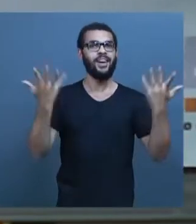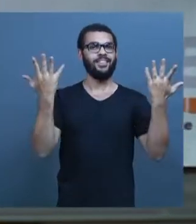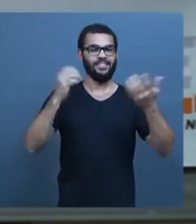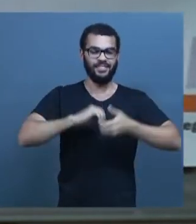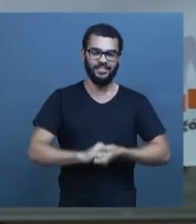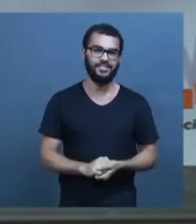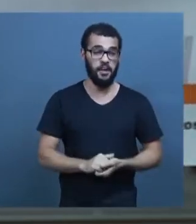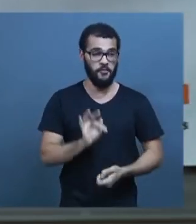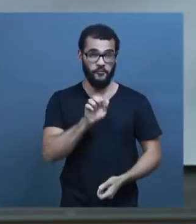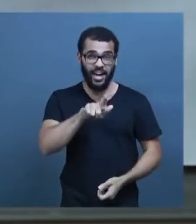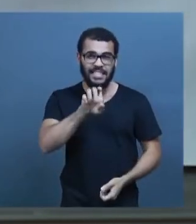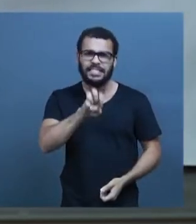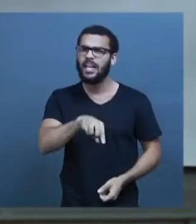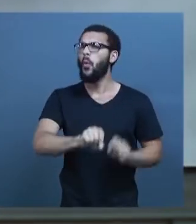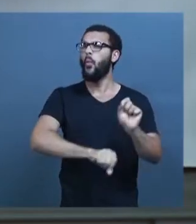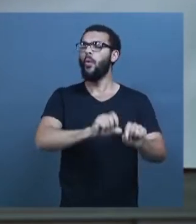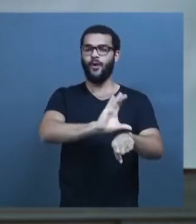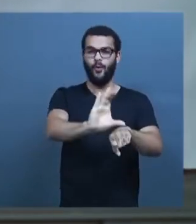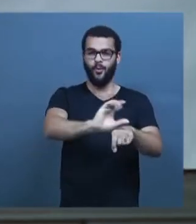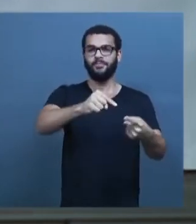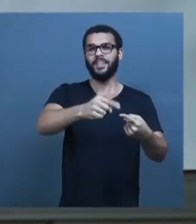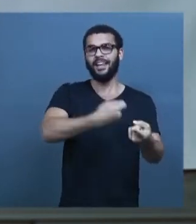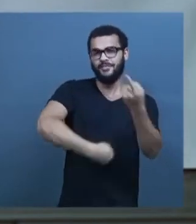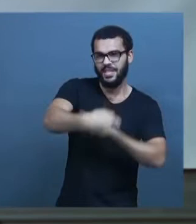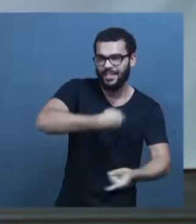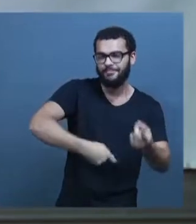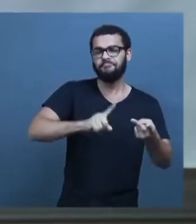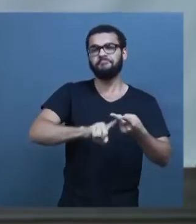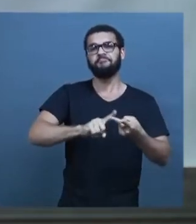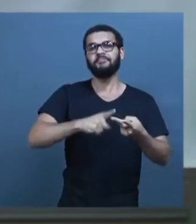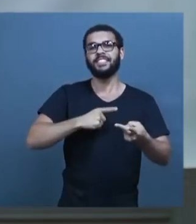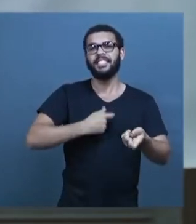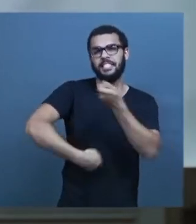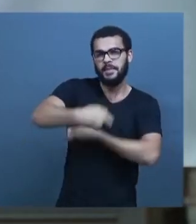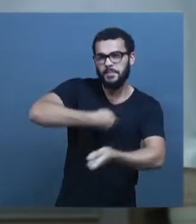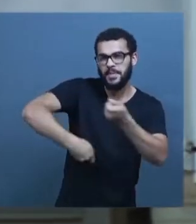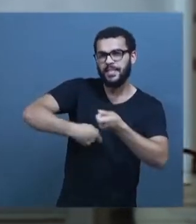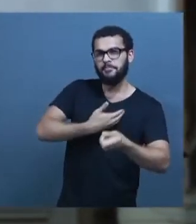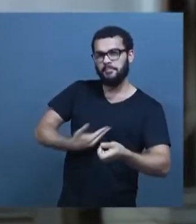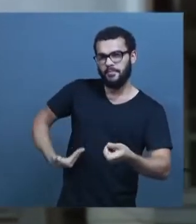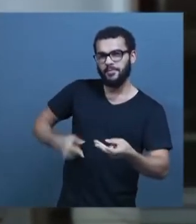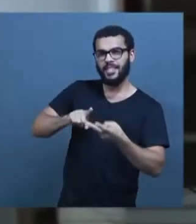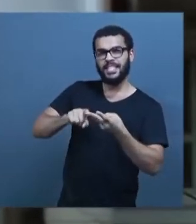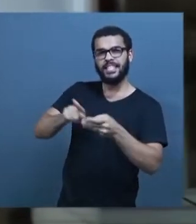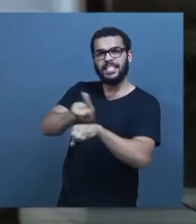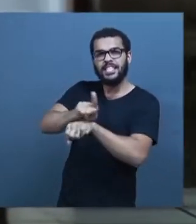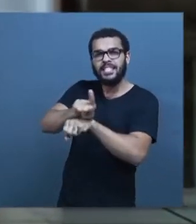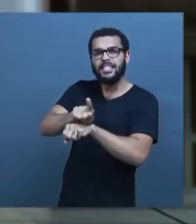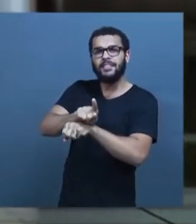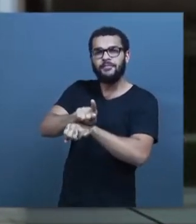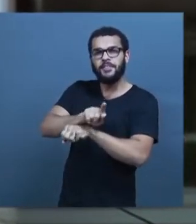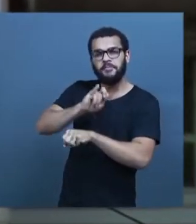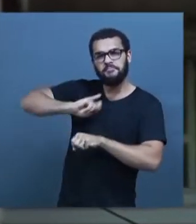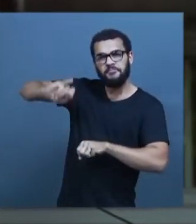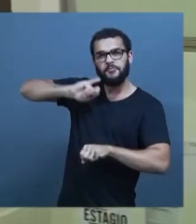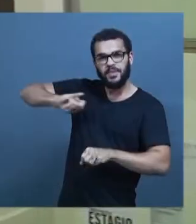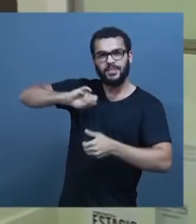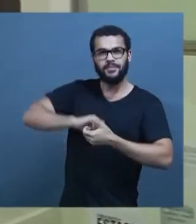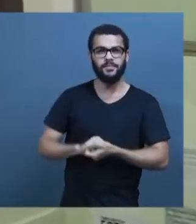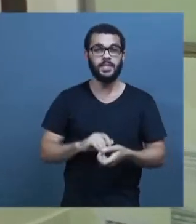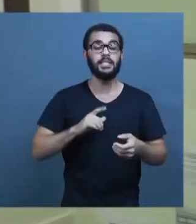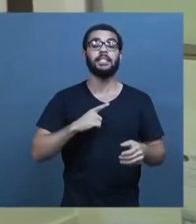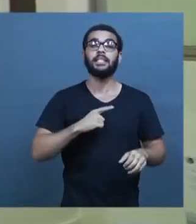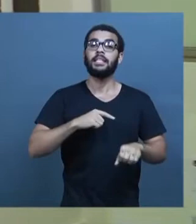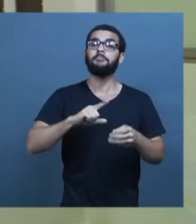estão os cursos de graduação em Administração, Administração Pública e Gestão da Informação, além do MBA,